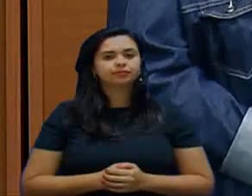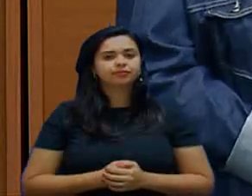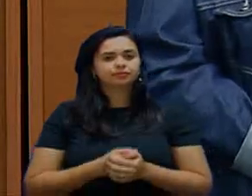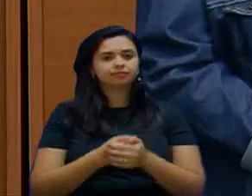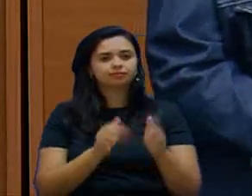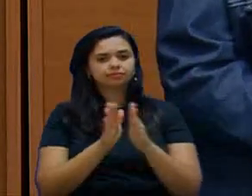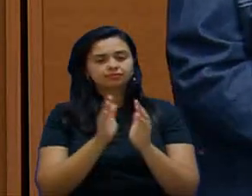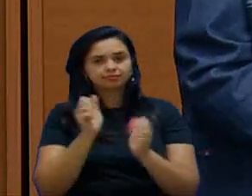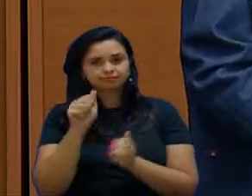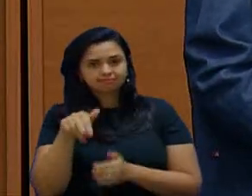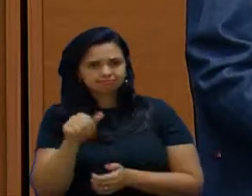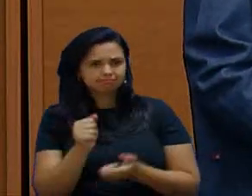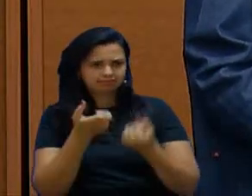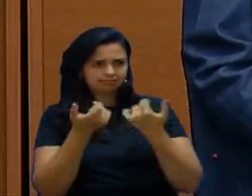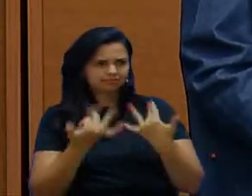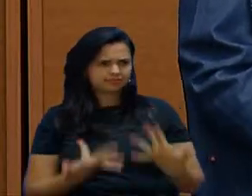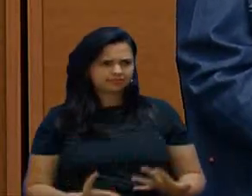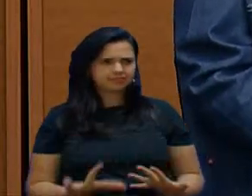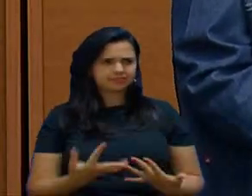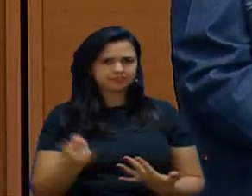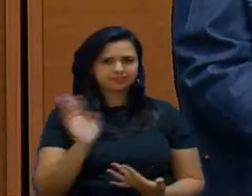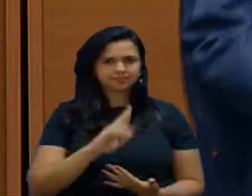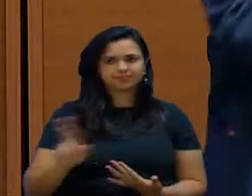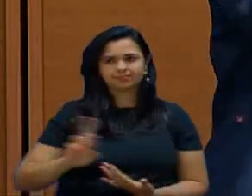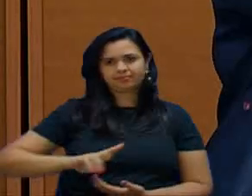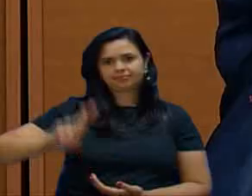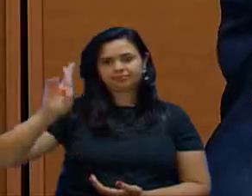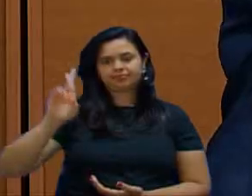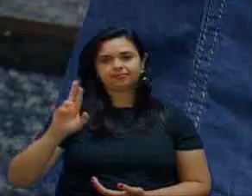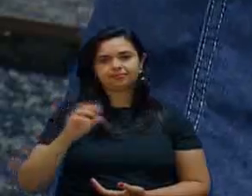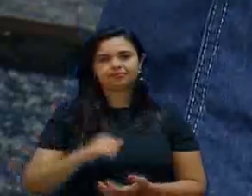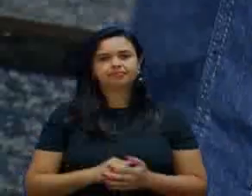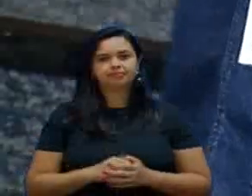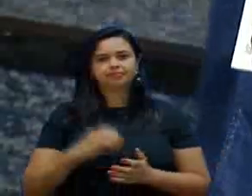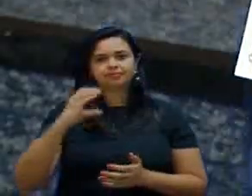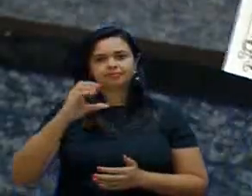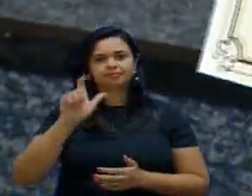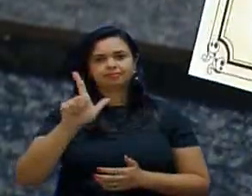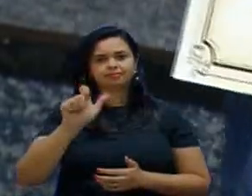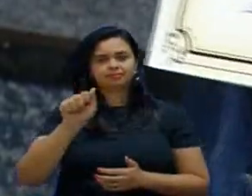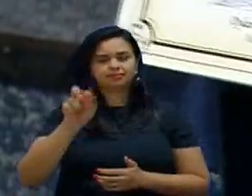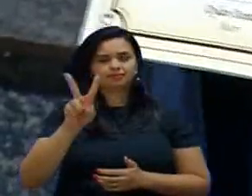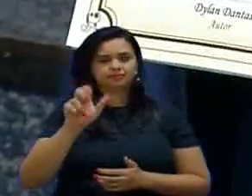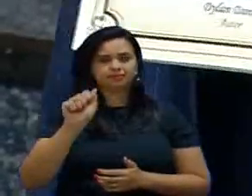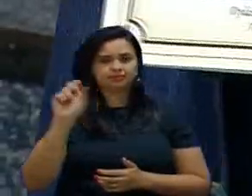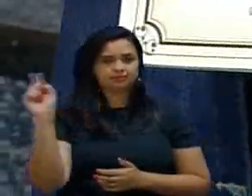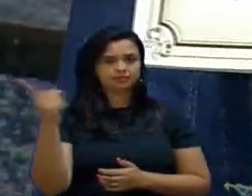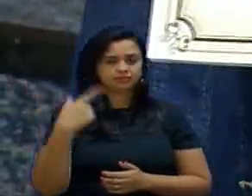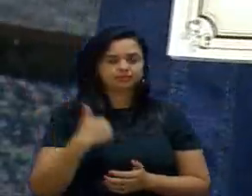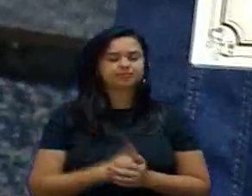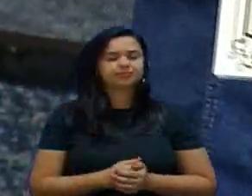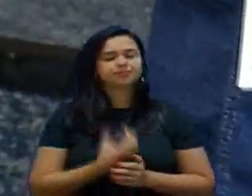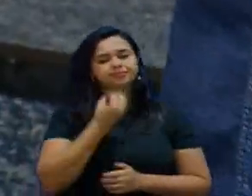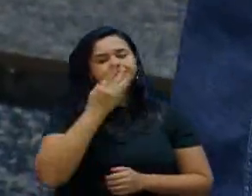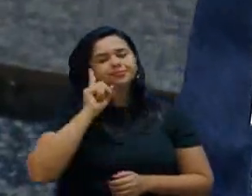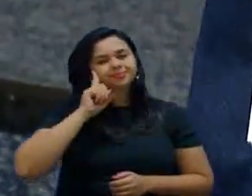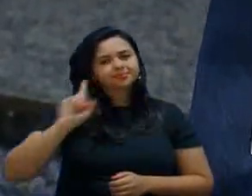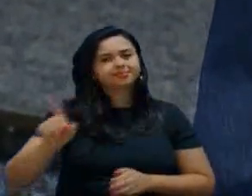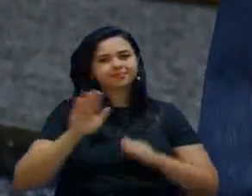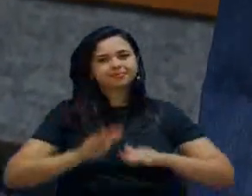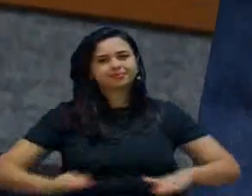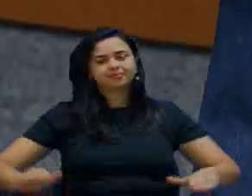Ana, quer dizer algumas palavrinhas em nome da Clave Salmo? Por favor, fique à vontade. Obrigada. Olá, pessoal. Bom dia a